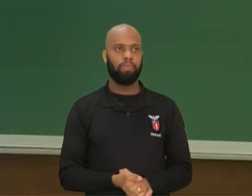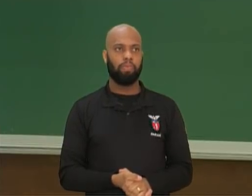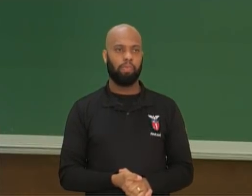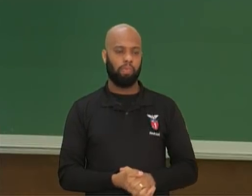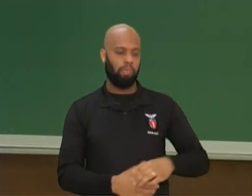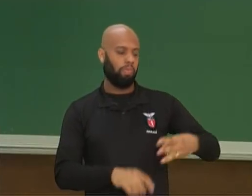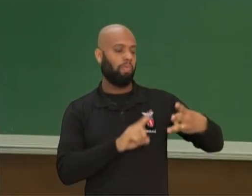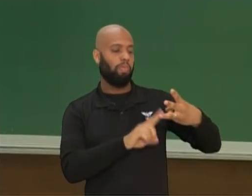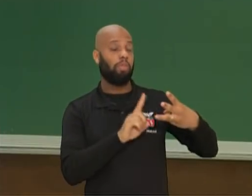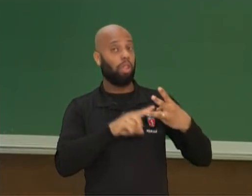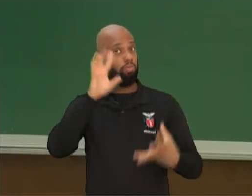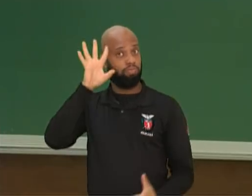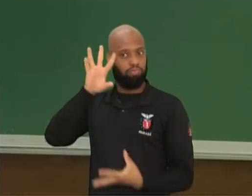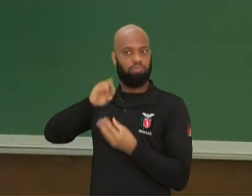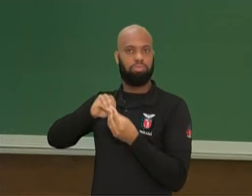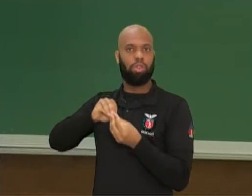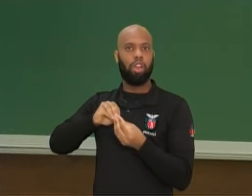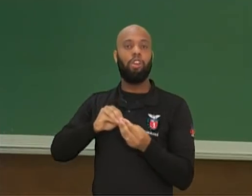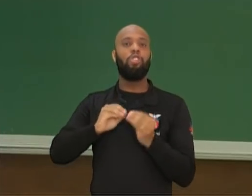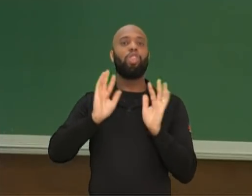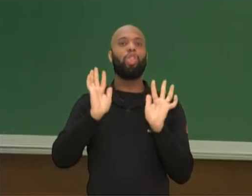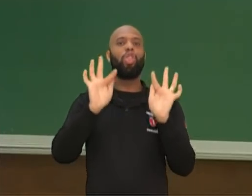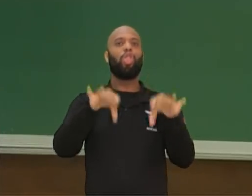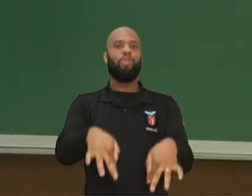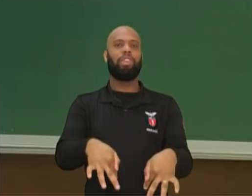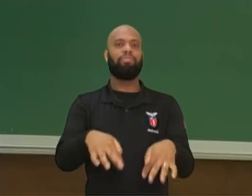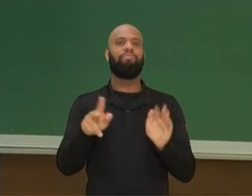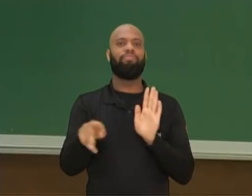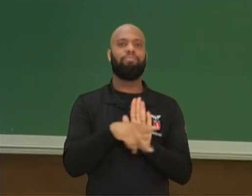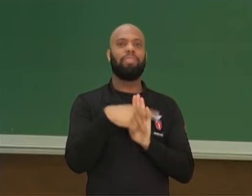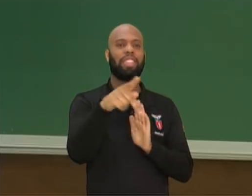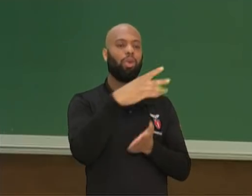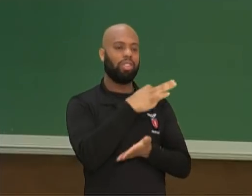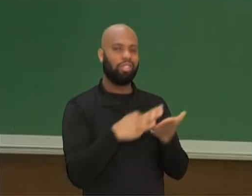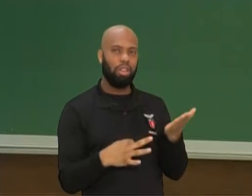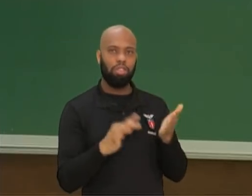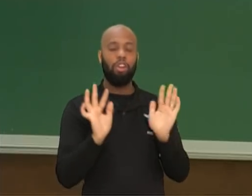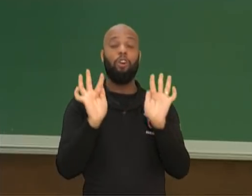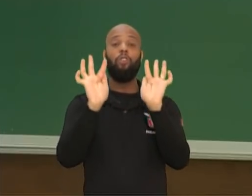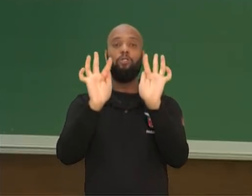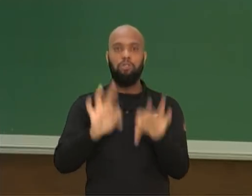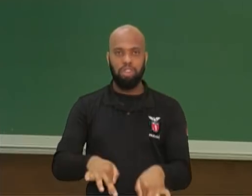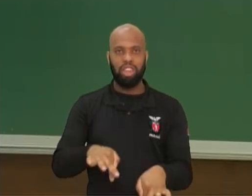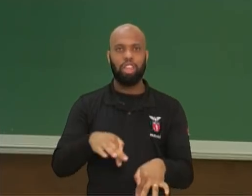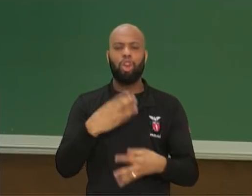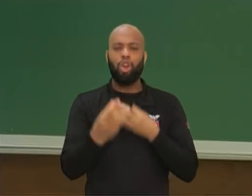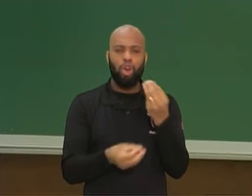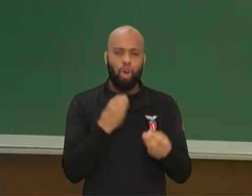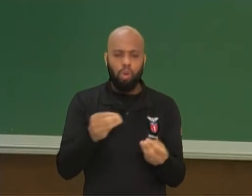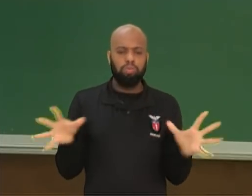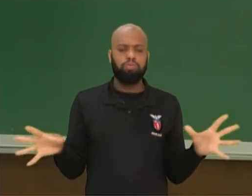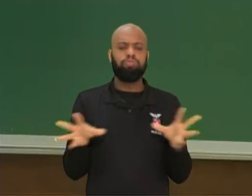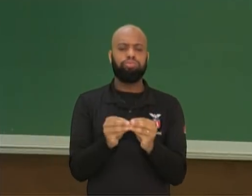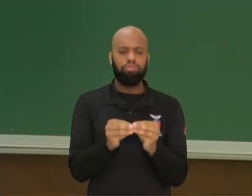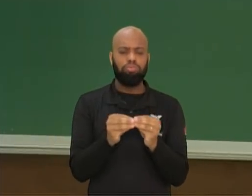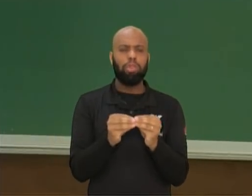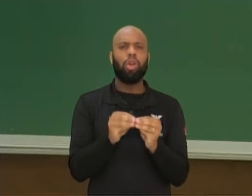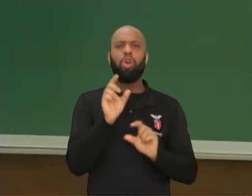A conclusão é o fechamento dessa produção ou do texto que eu